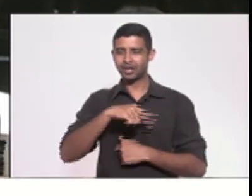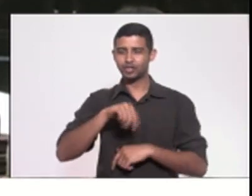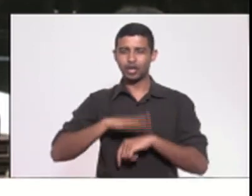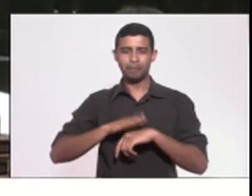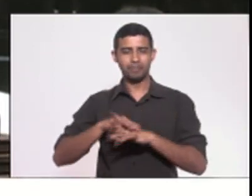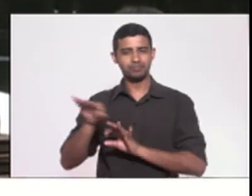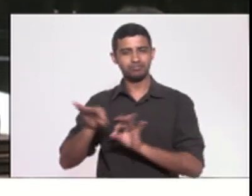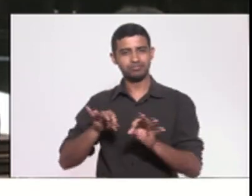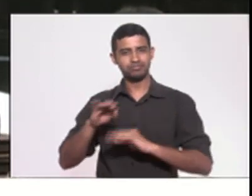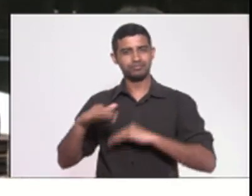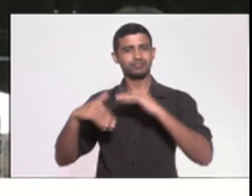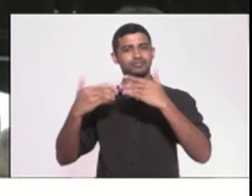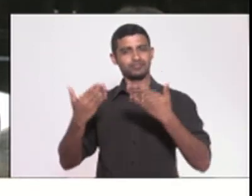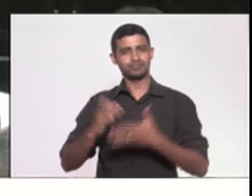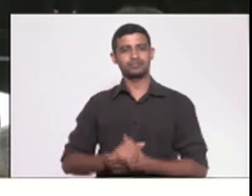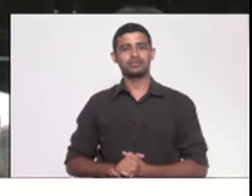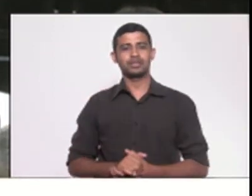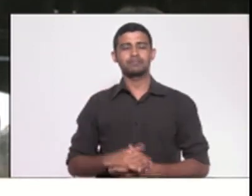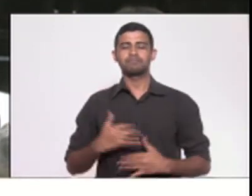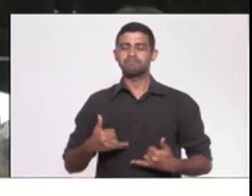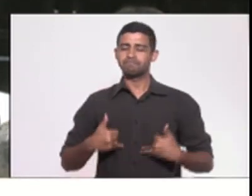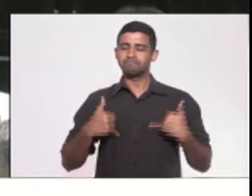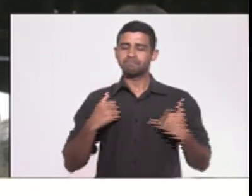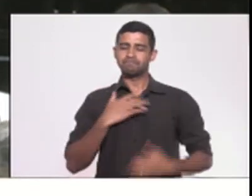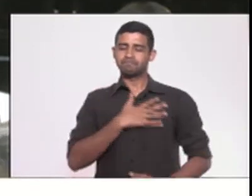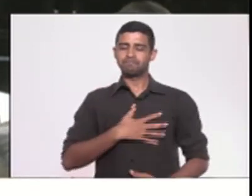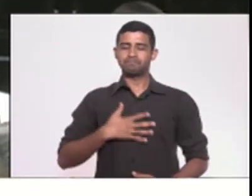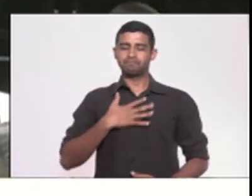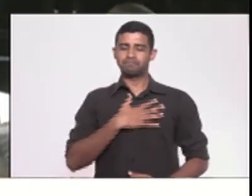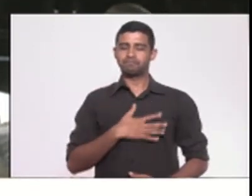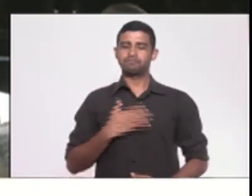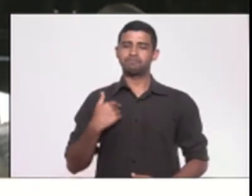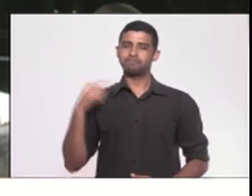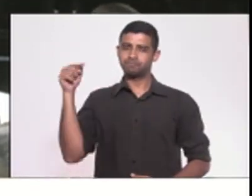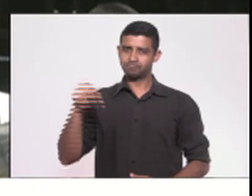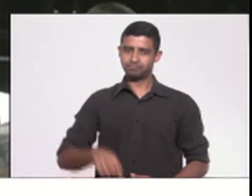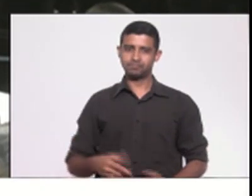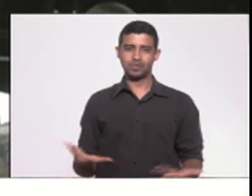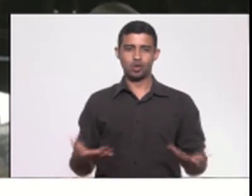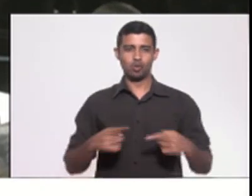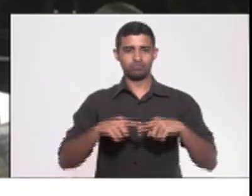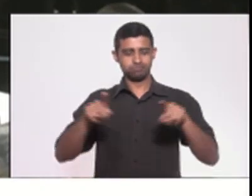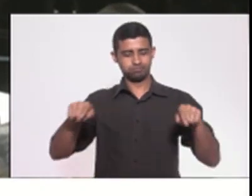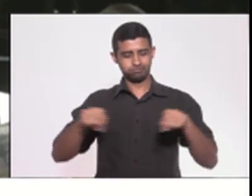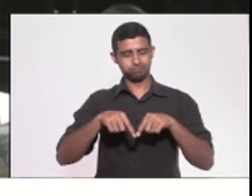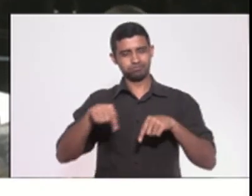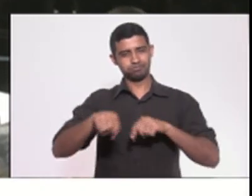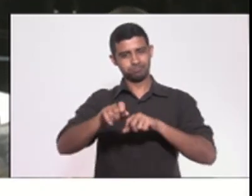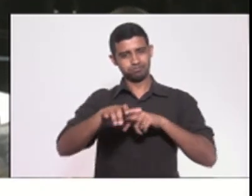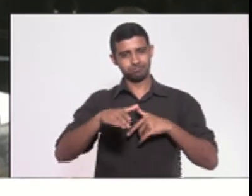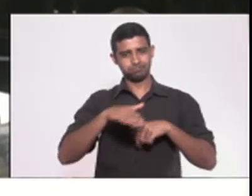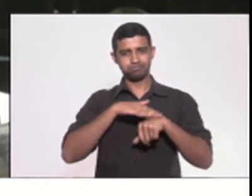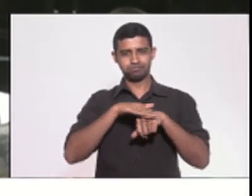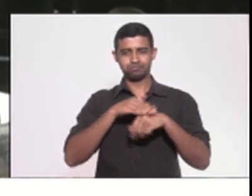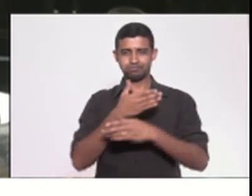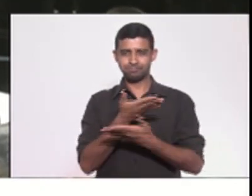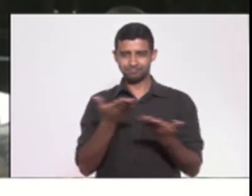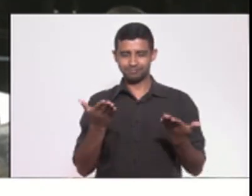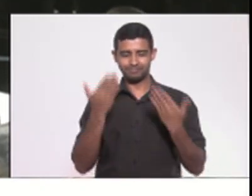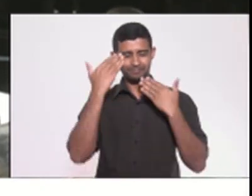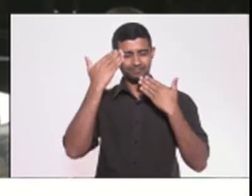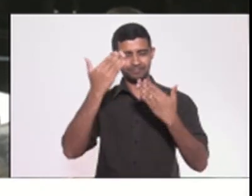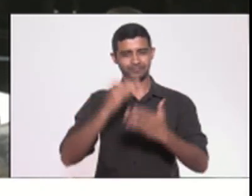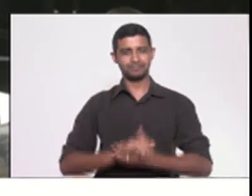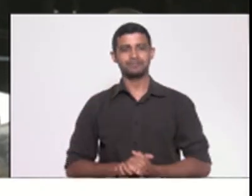desenvolve. Para mim é uma honra estar aqui nesse espaço e conversar com vocês todos. Muito